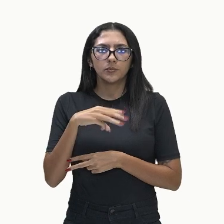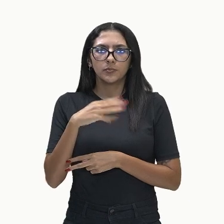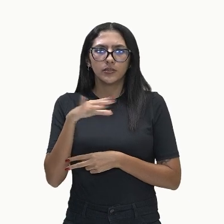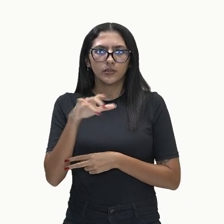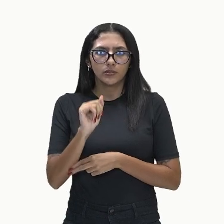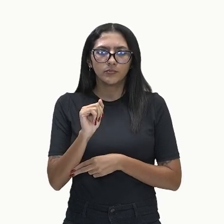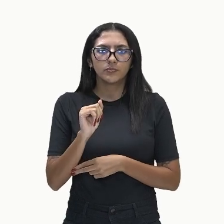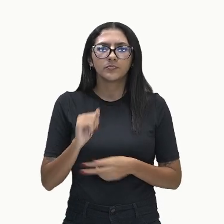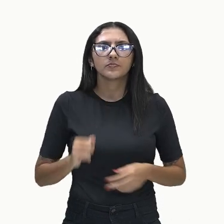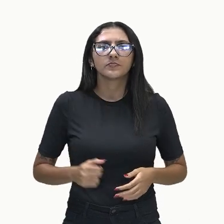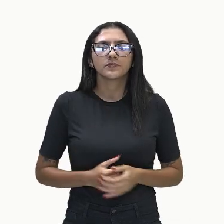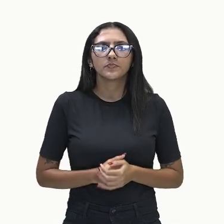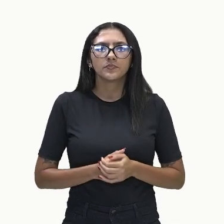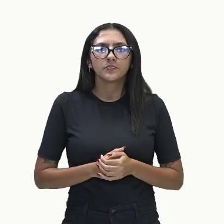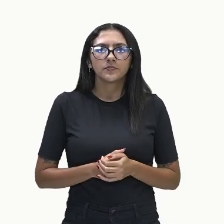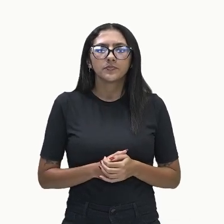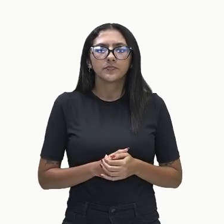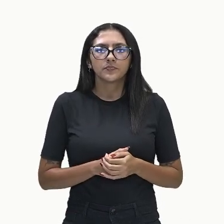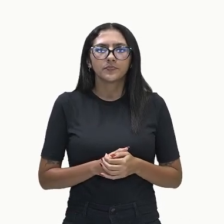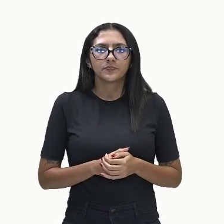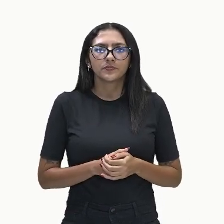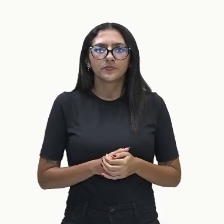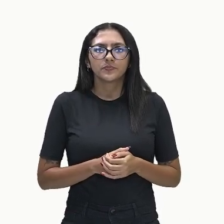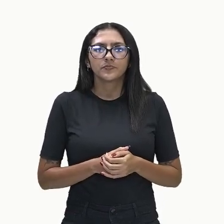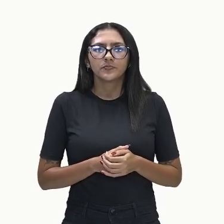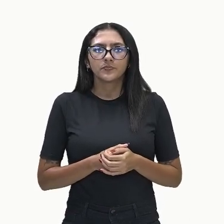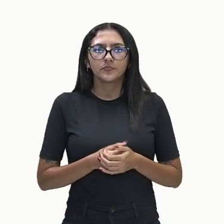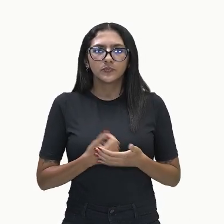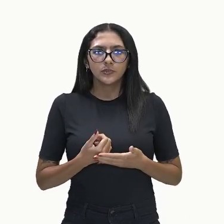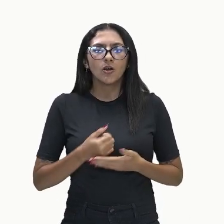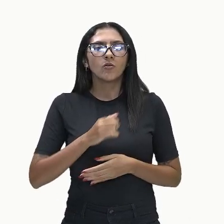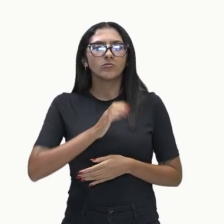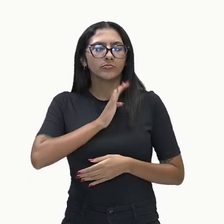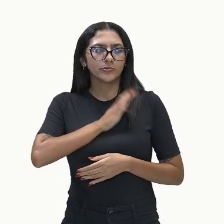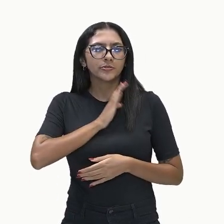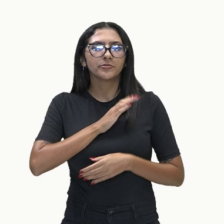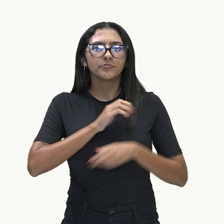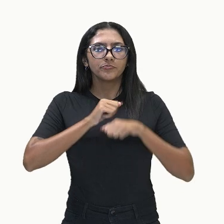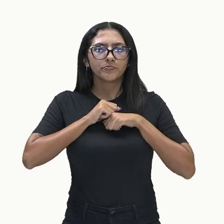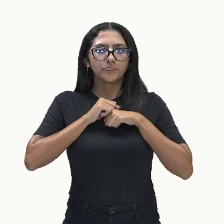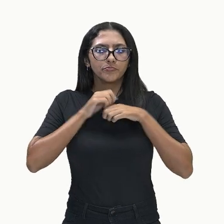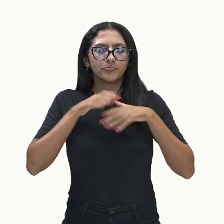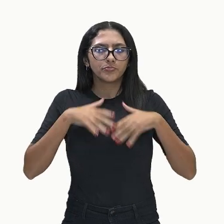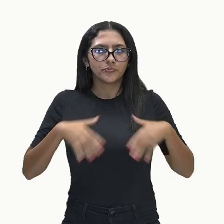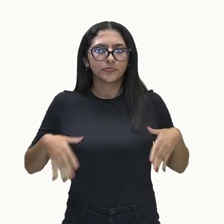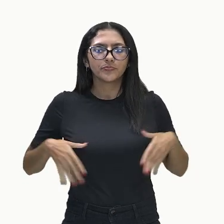nosso coração, ele é dividido aqui, ó,